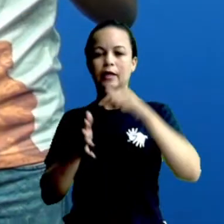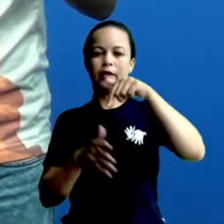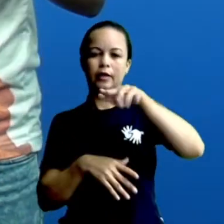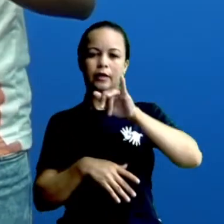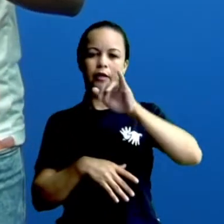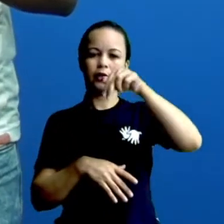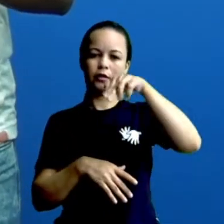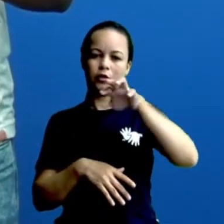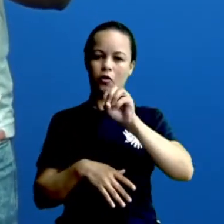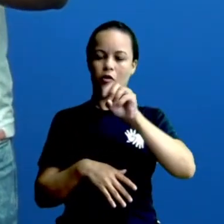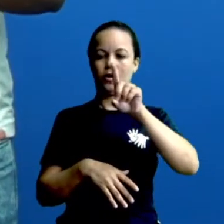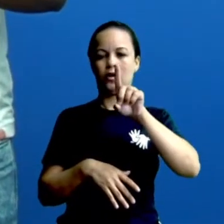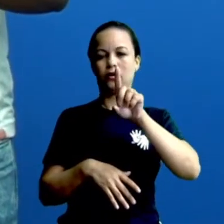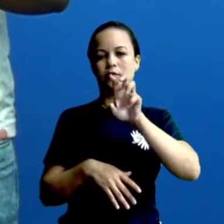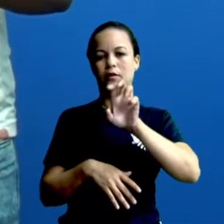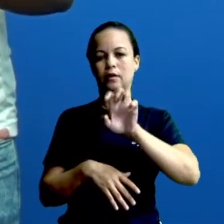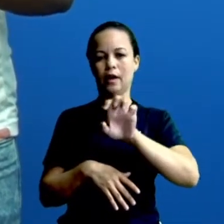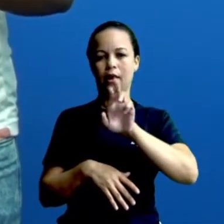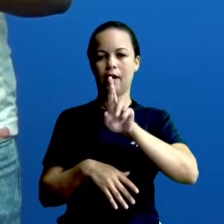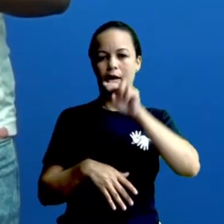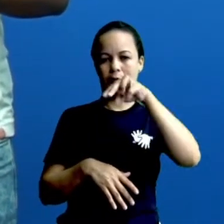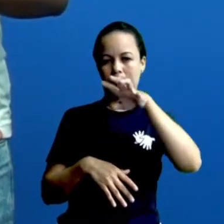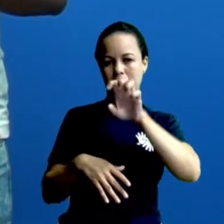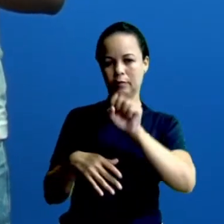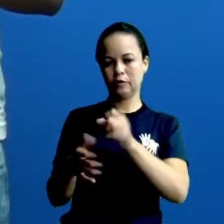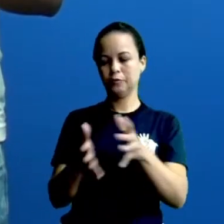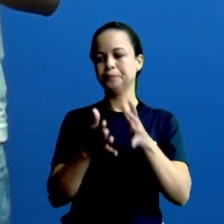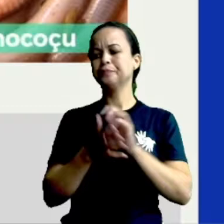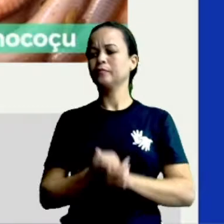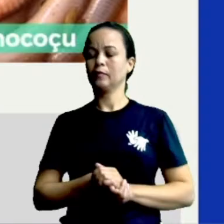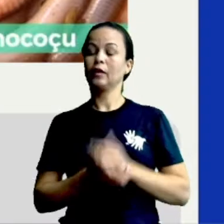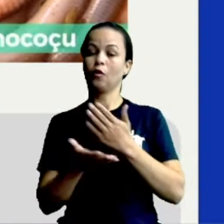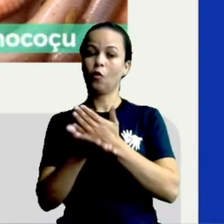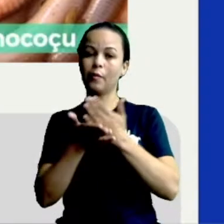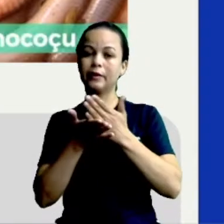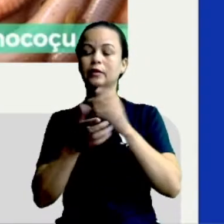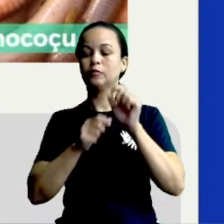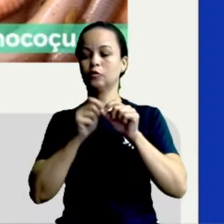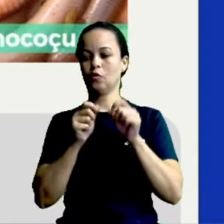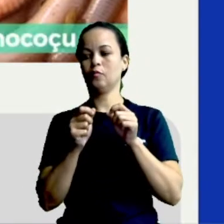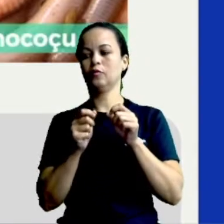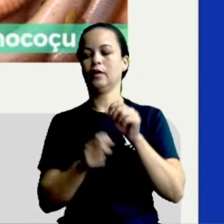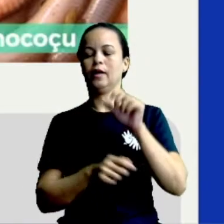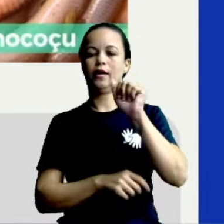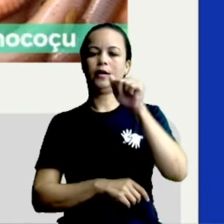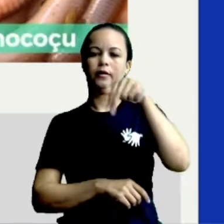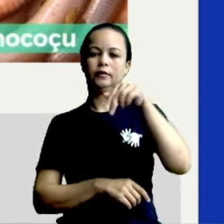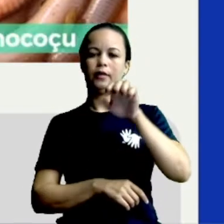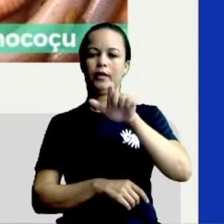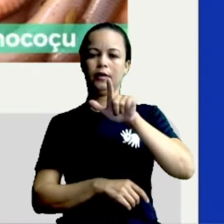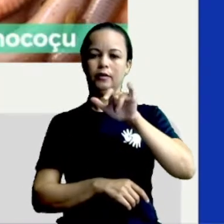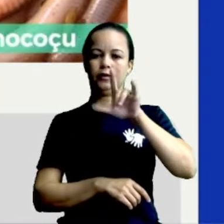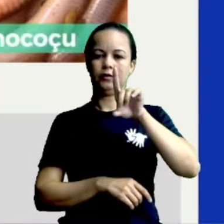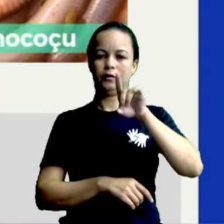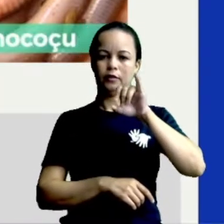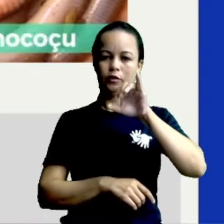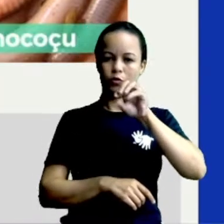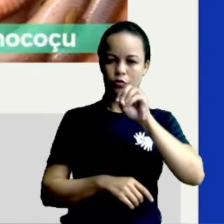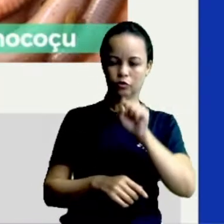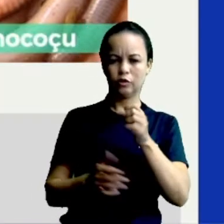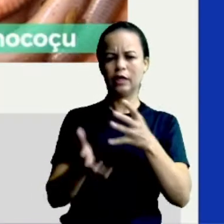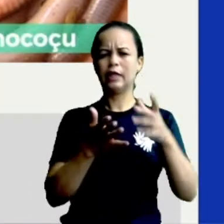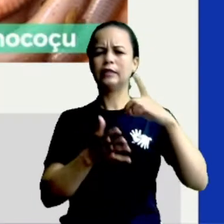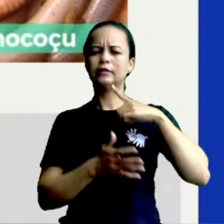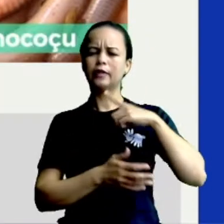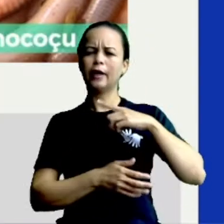equinodermos. Então, vamos lá, começando a diversão com os anelídeos. Os anelídeos existem cerca de 15